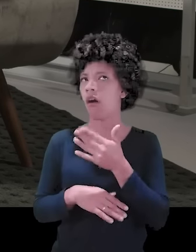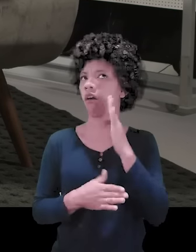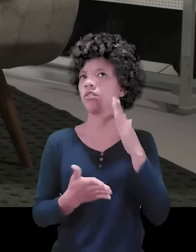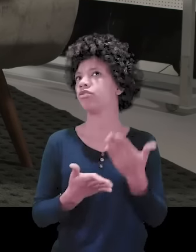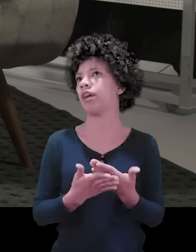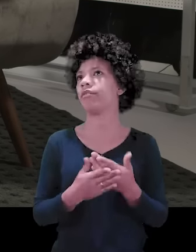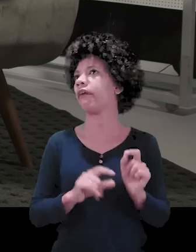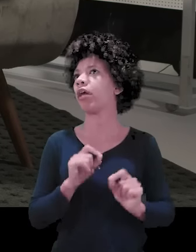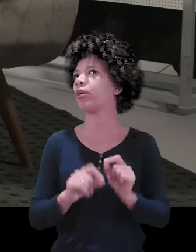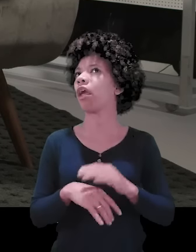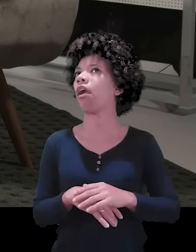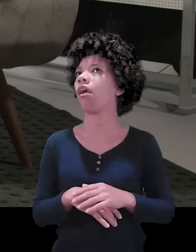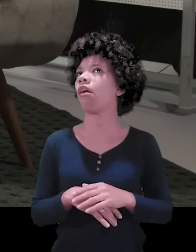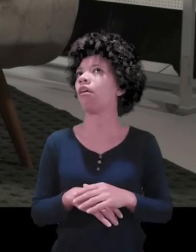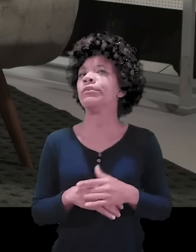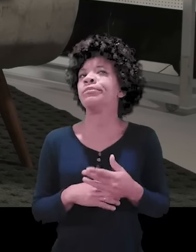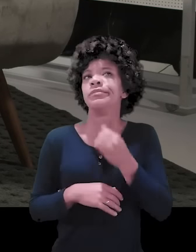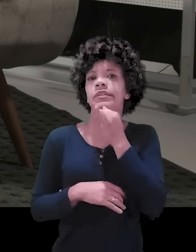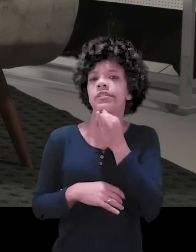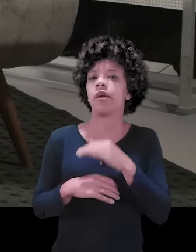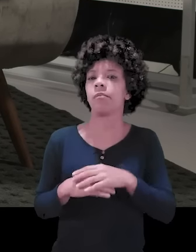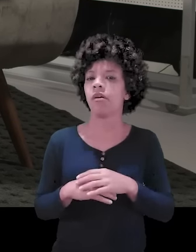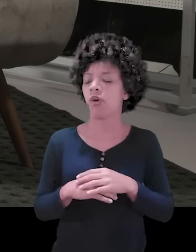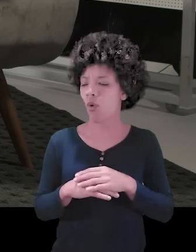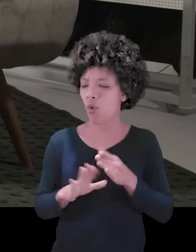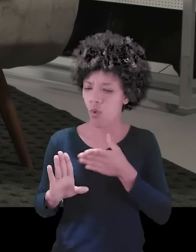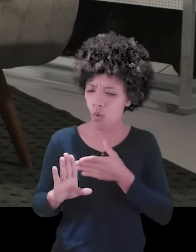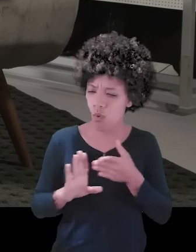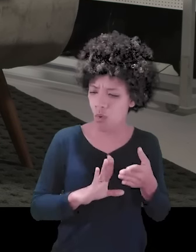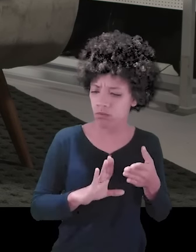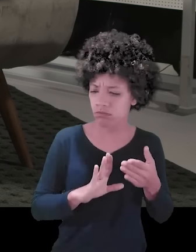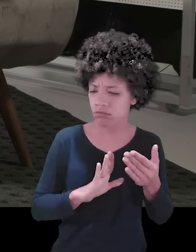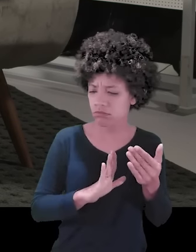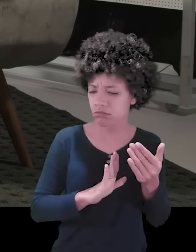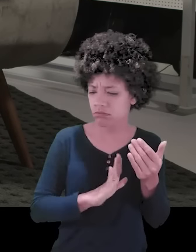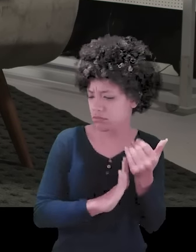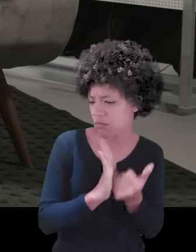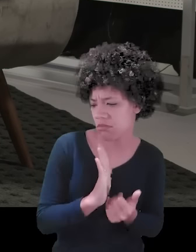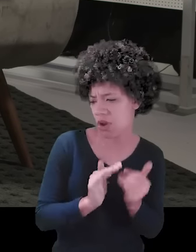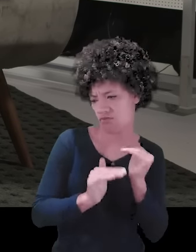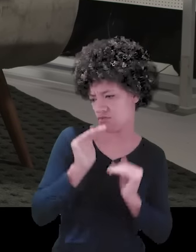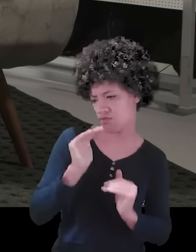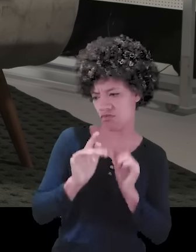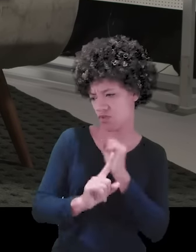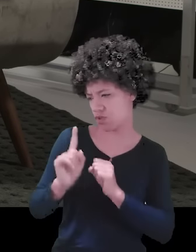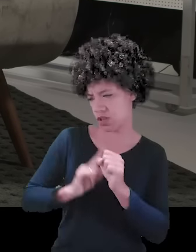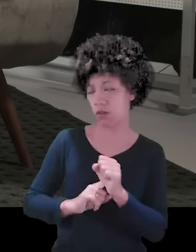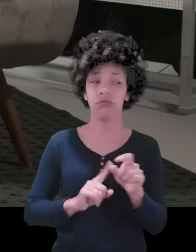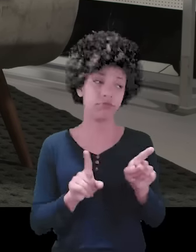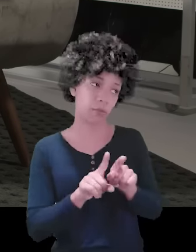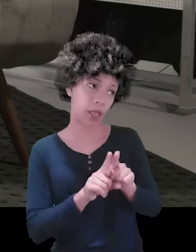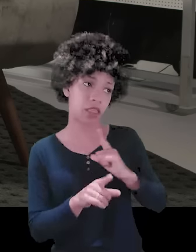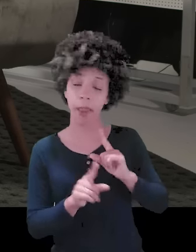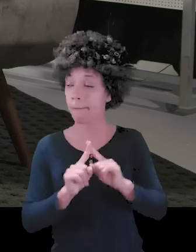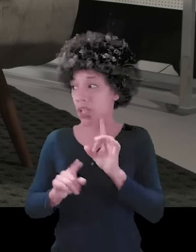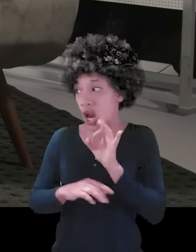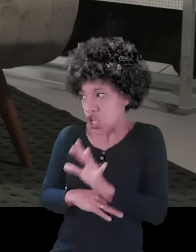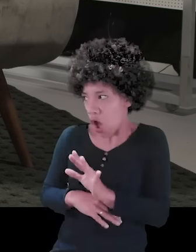leva a crer que é uma parada muito assim tipo submundo só sentem também eu sei mas eu achava que era só